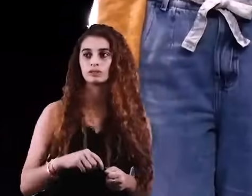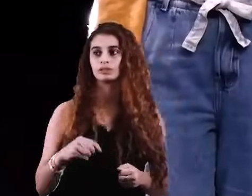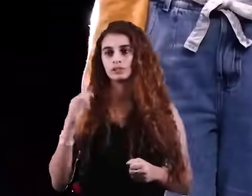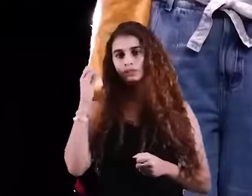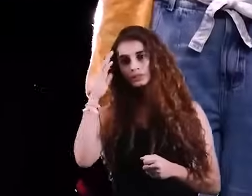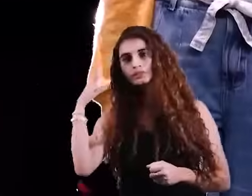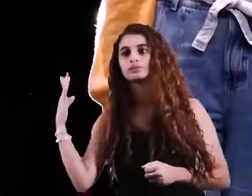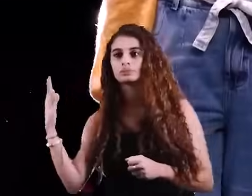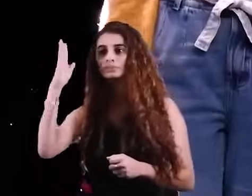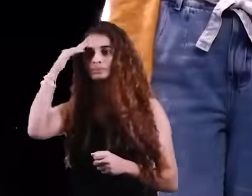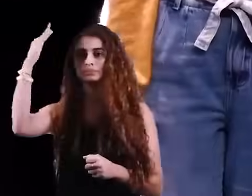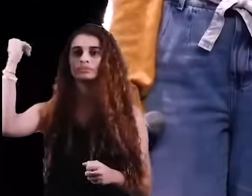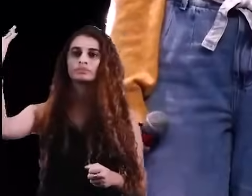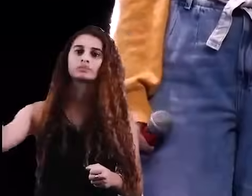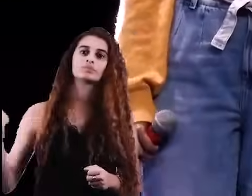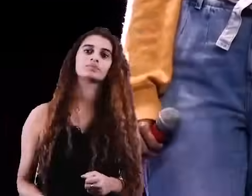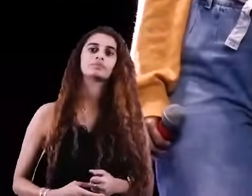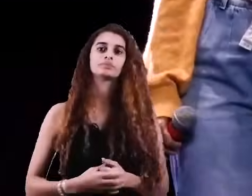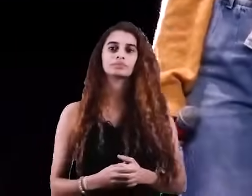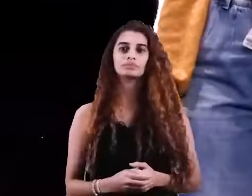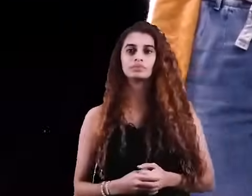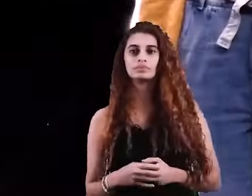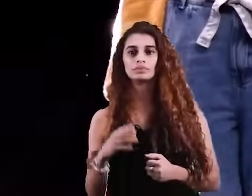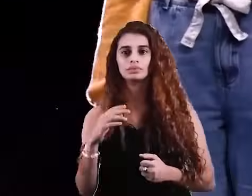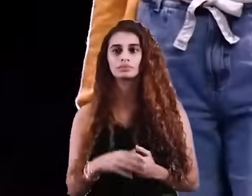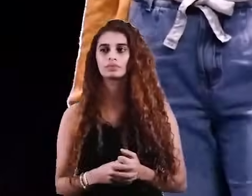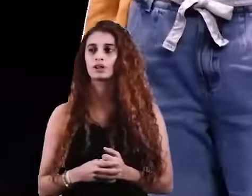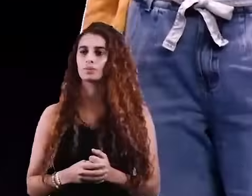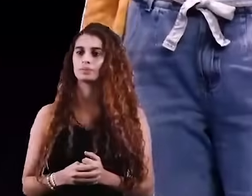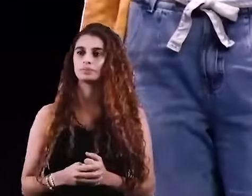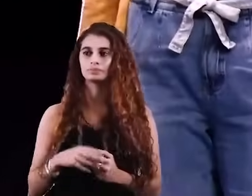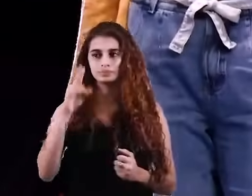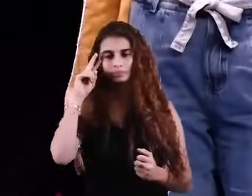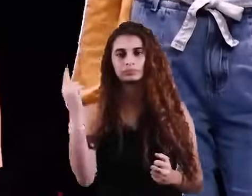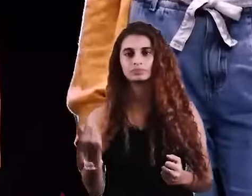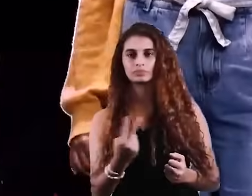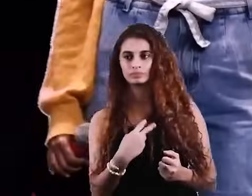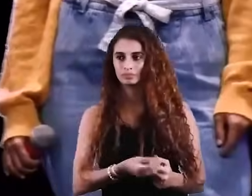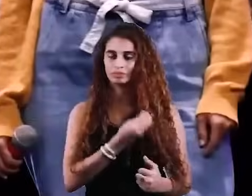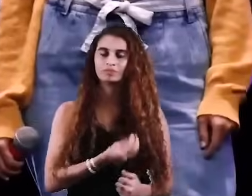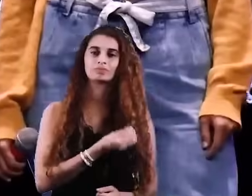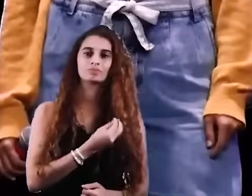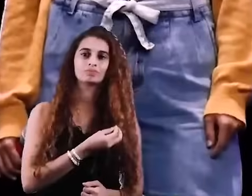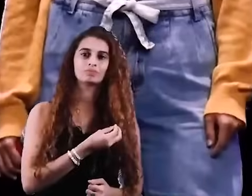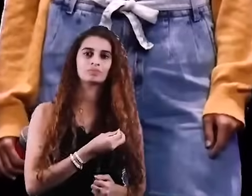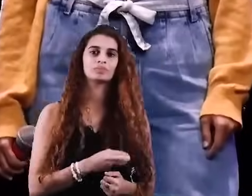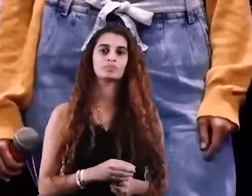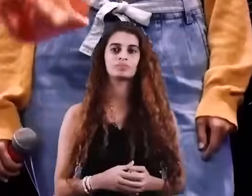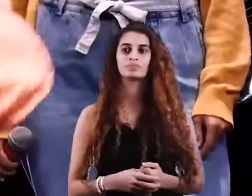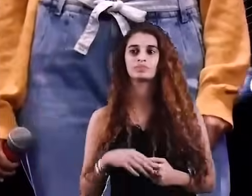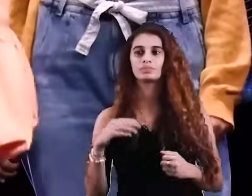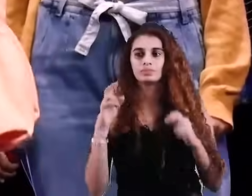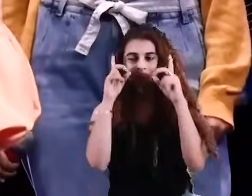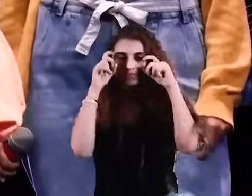Eu não duvido de nada que Deus pode fazer. Porque eu olho pra minha vida e olho pra trás e digo: eita, Jesus. Tinha nem um ventilador pra pregar. Onde